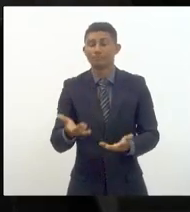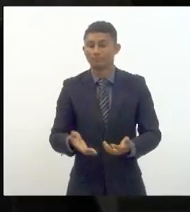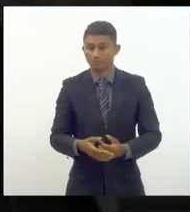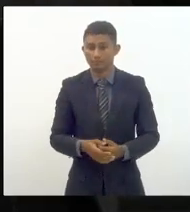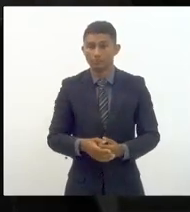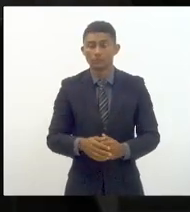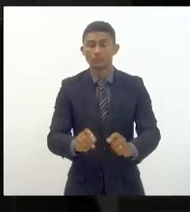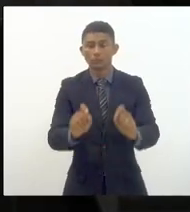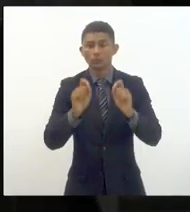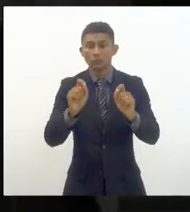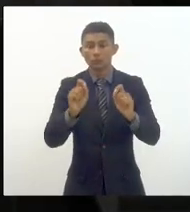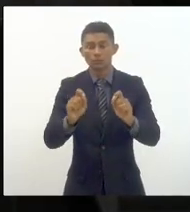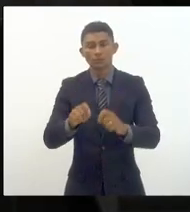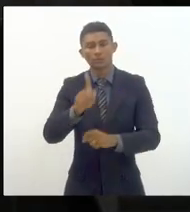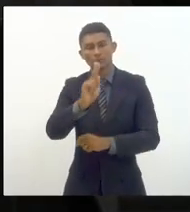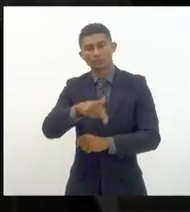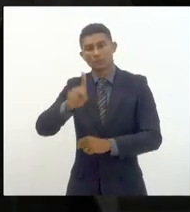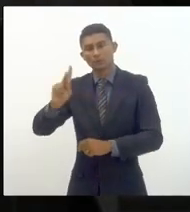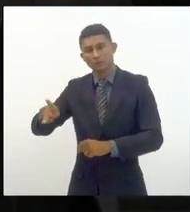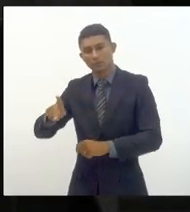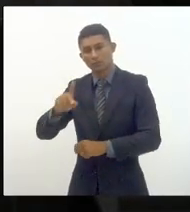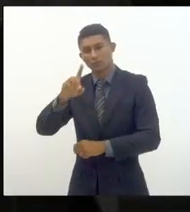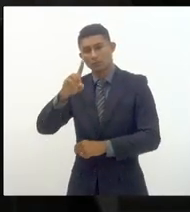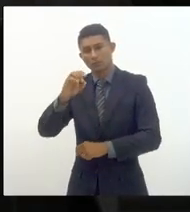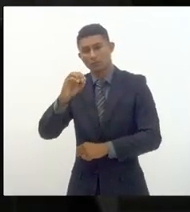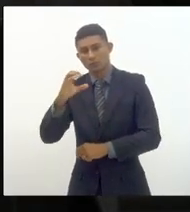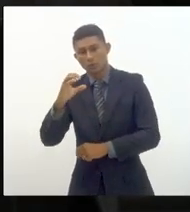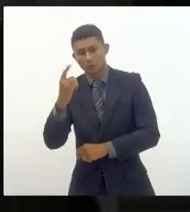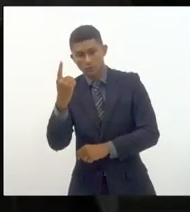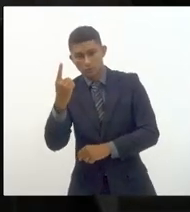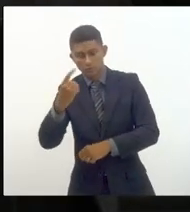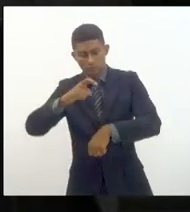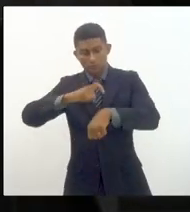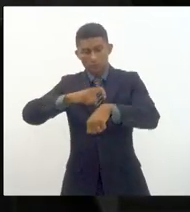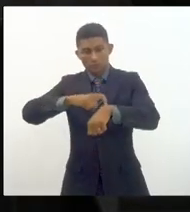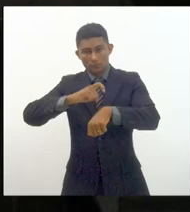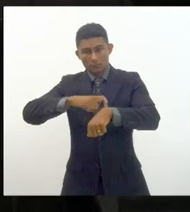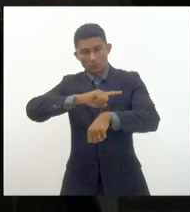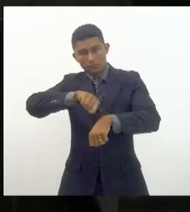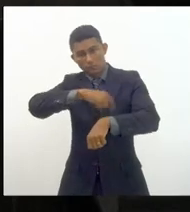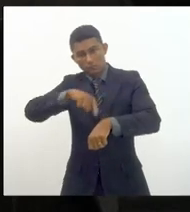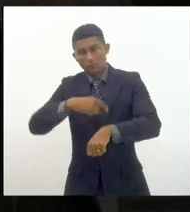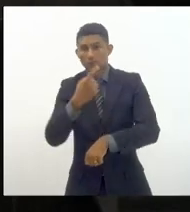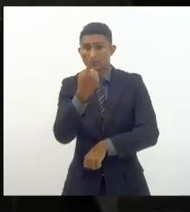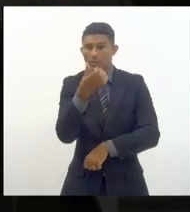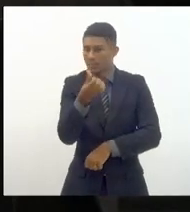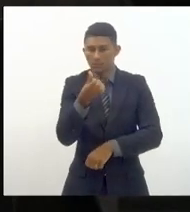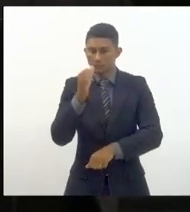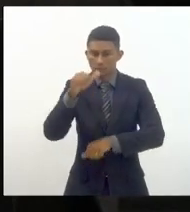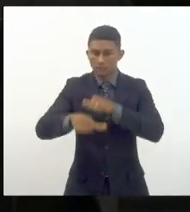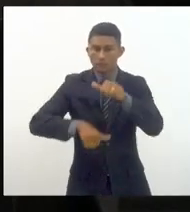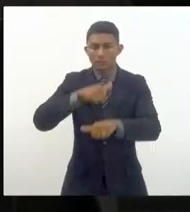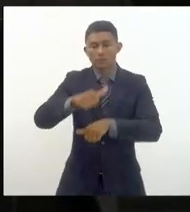de professores de Doc um de 16 para 18 horas ainda não chegou mesmo o secretário de educação